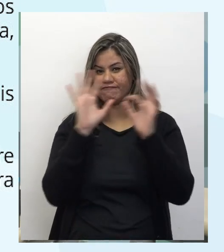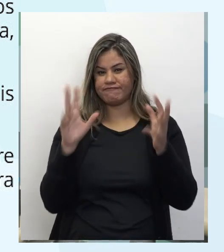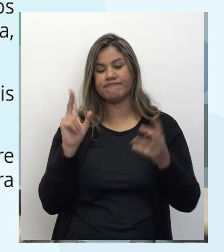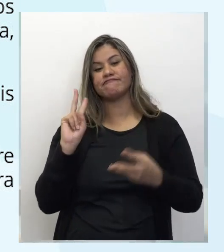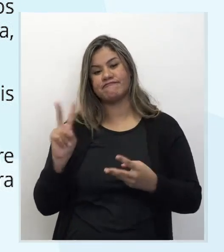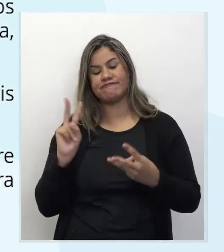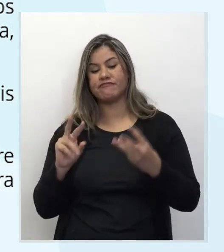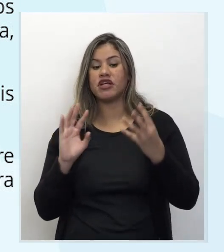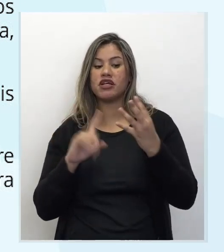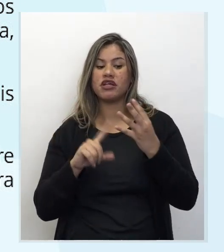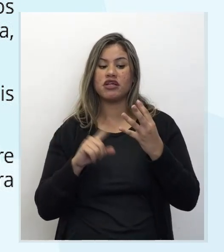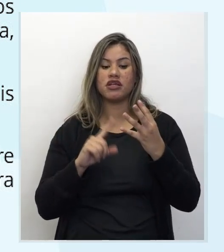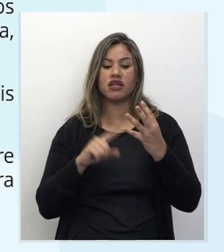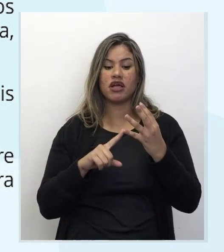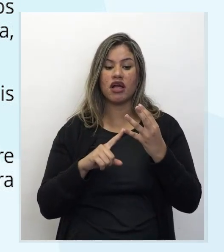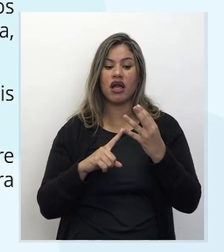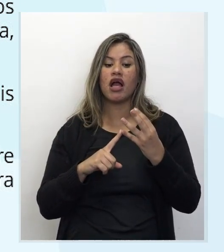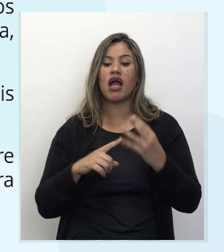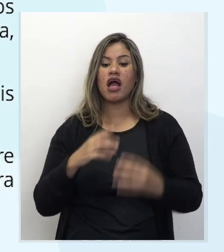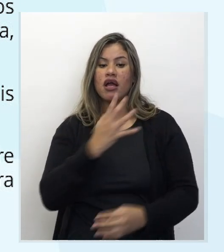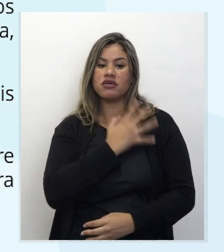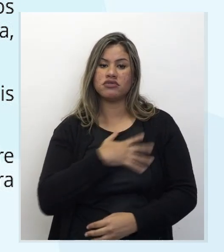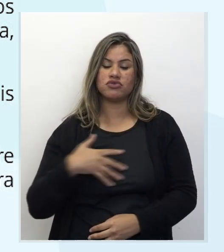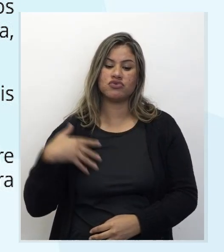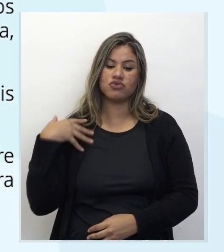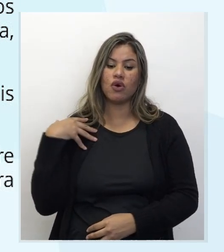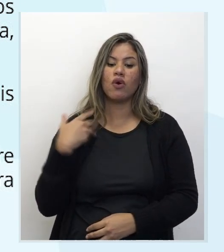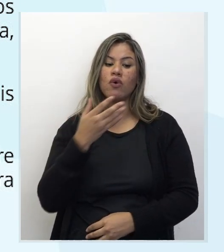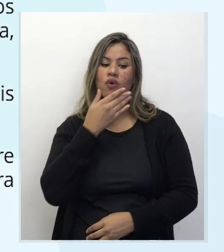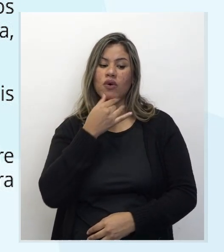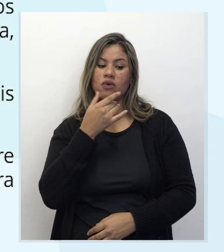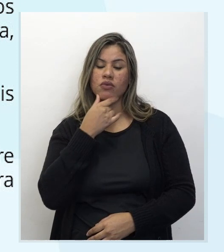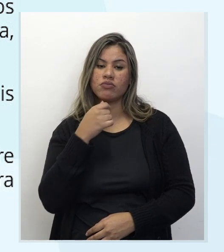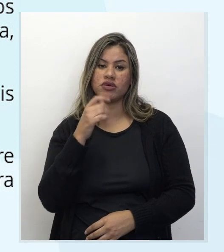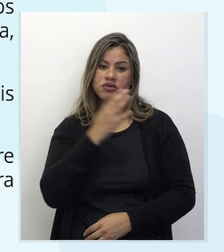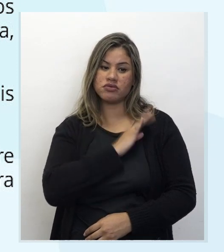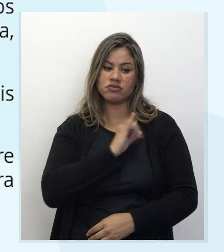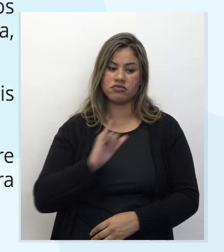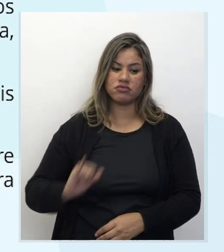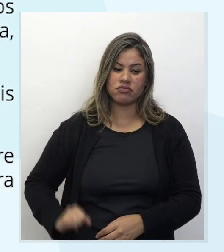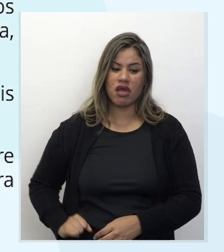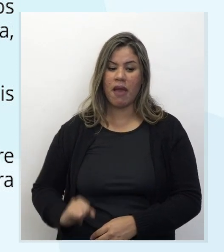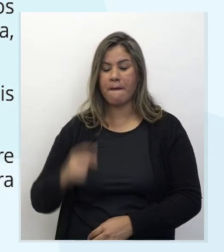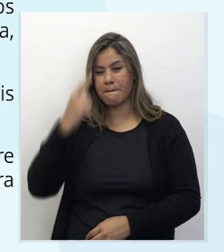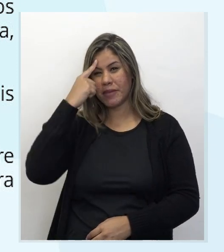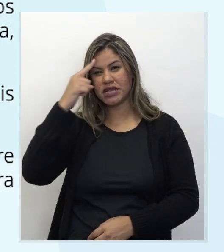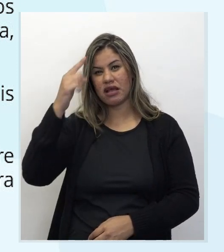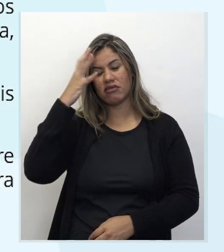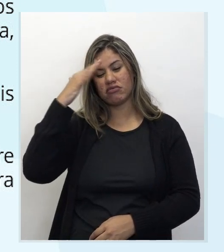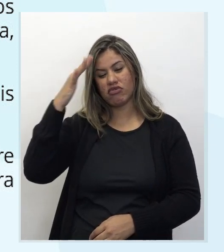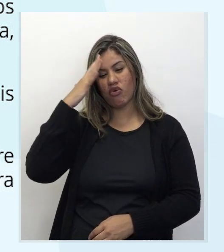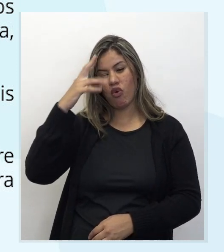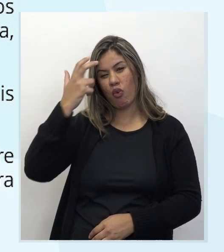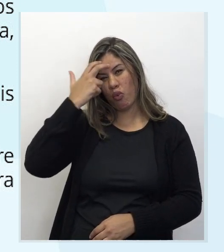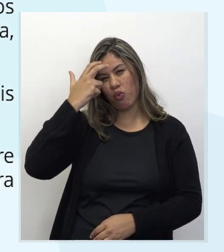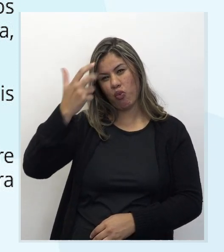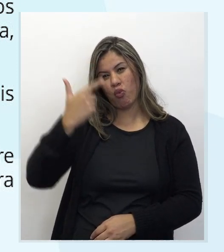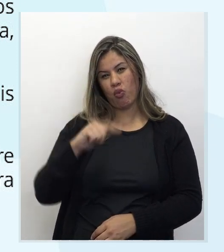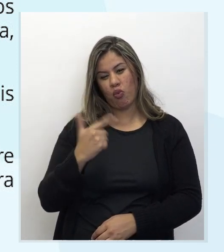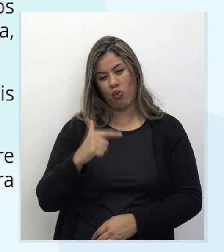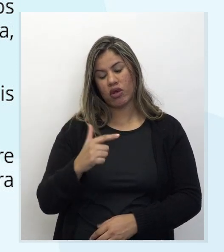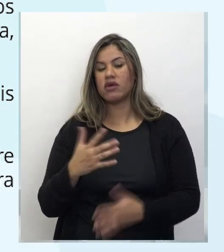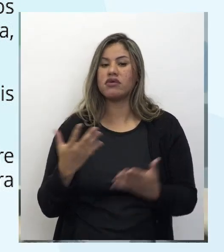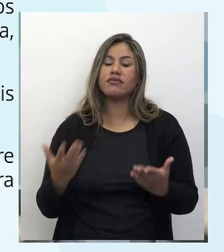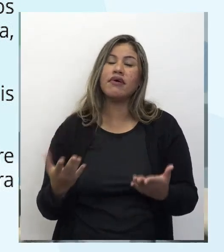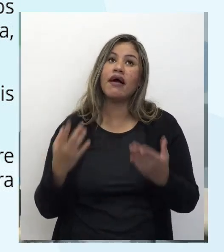frase, apesar de ter sido discípulo de Aristóteles, Alexandre não considerou a filosofia como um elemento da cultura. Isso é falso, a gente